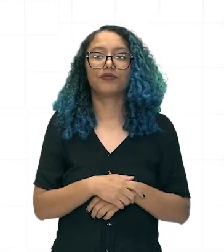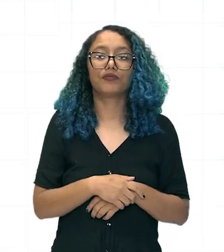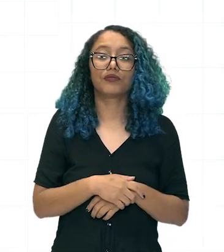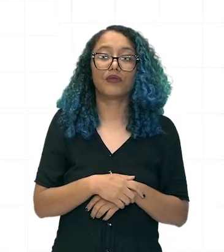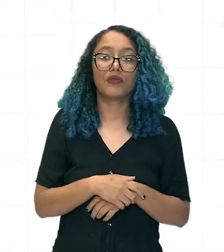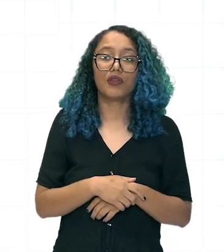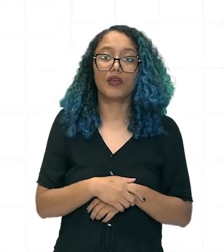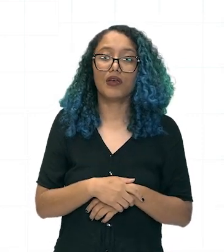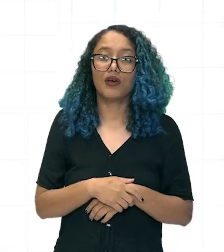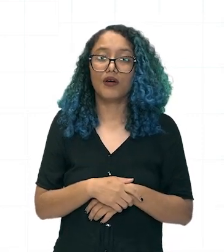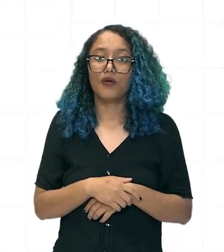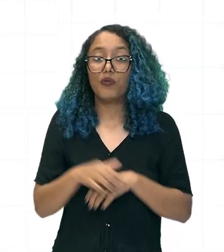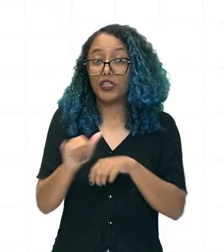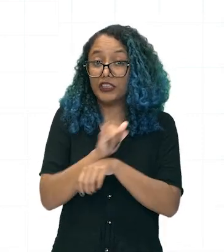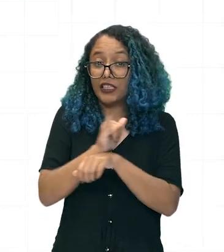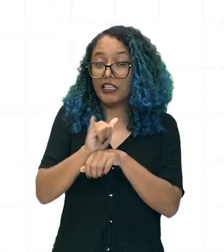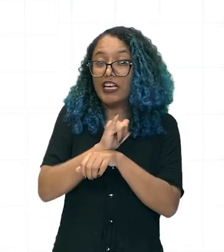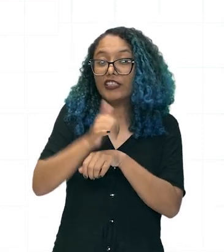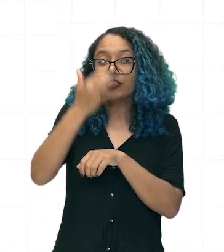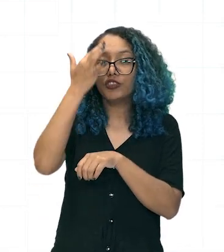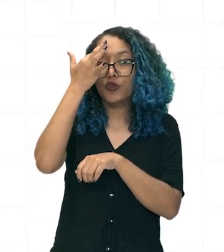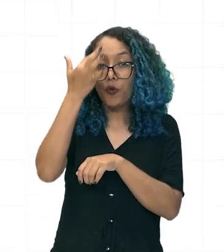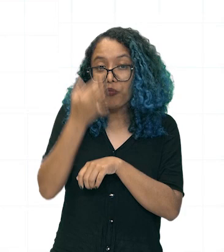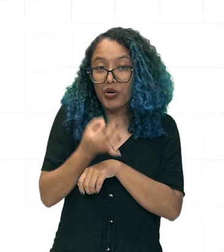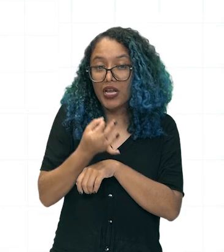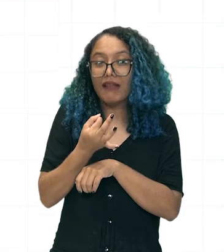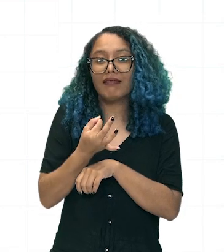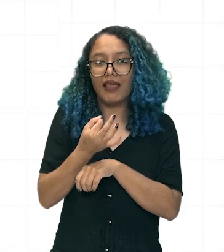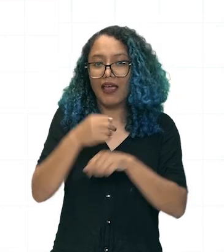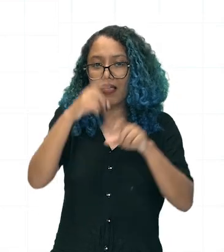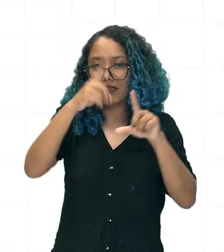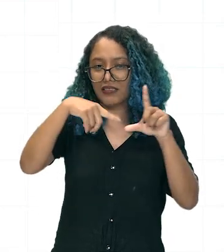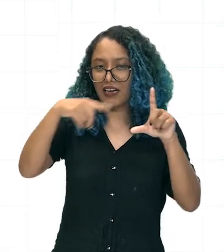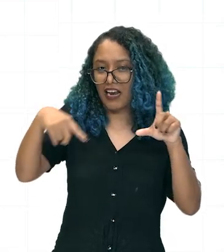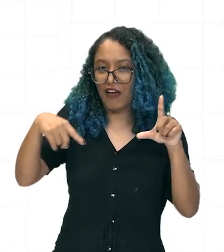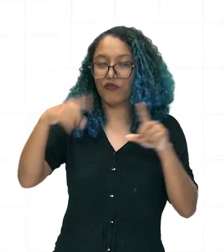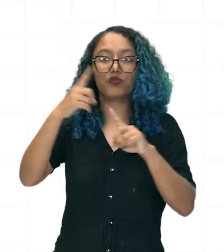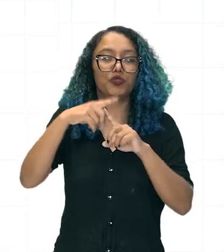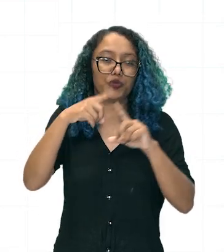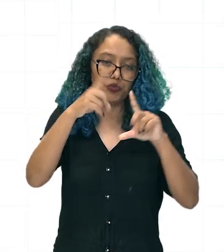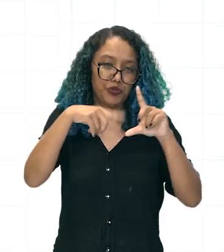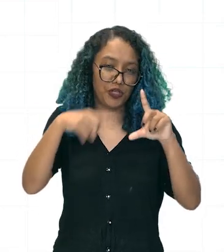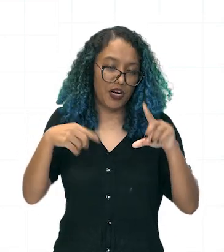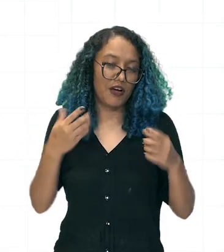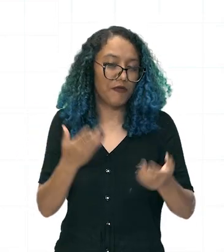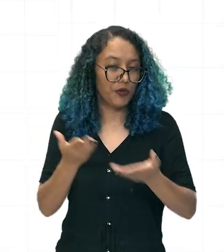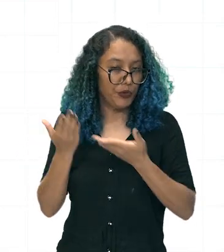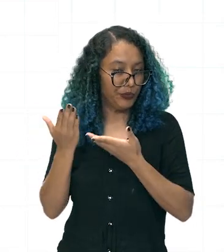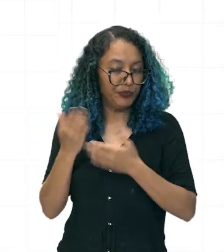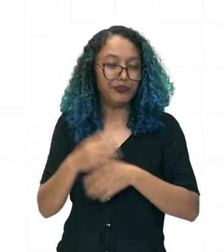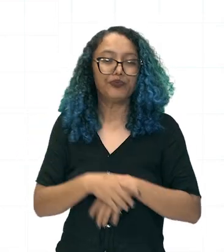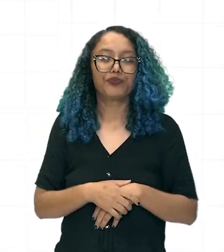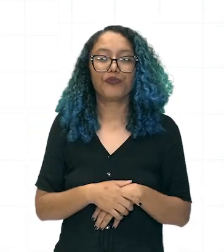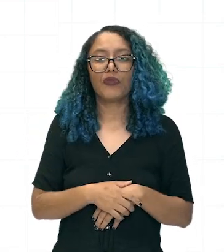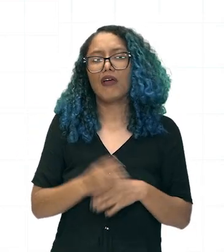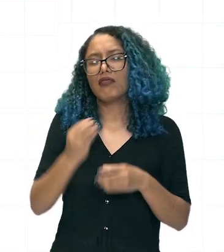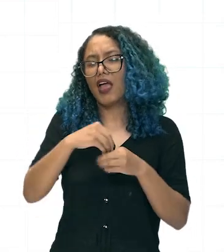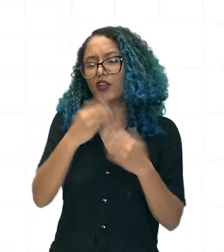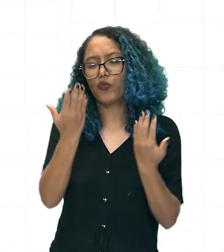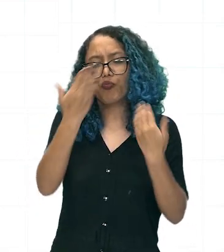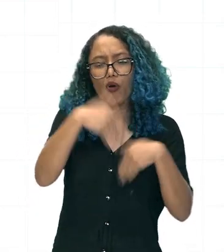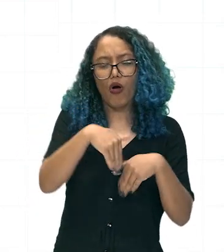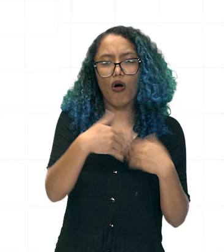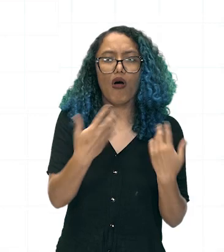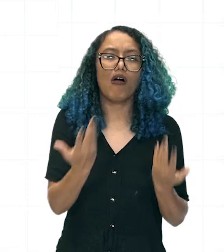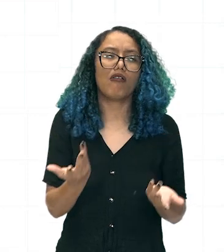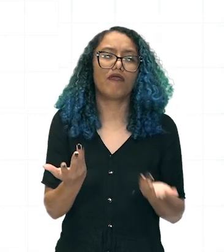você analisar, por um acaso, gráficos dessa natureza, em alguma avaliação,